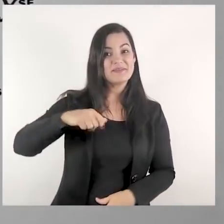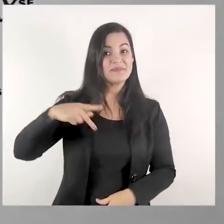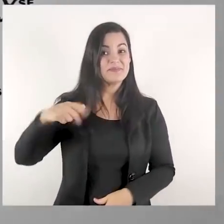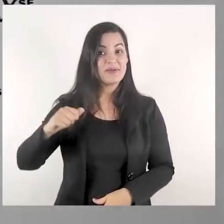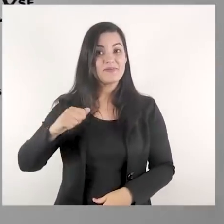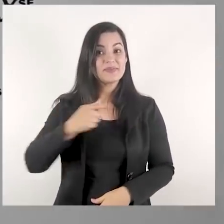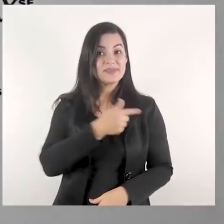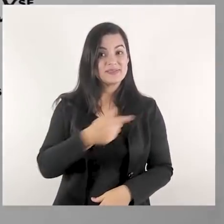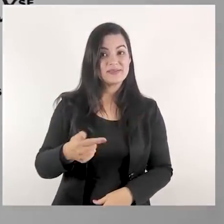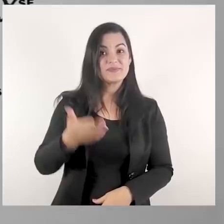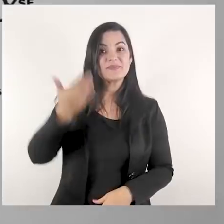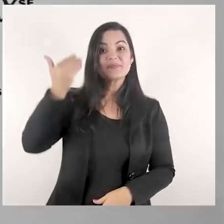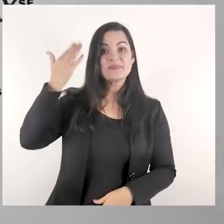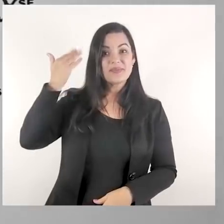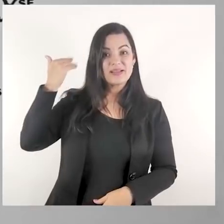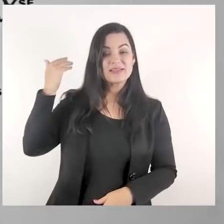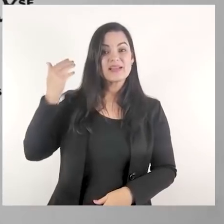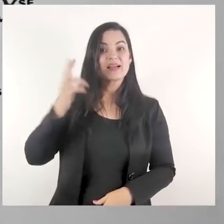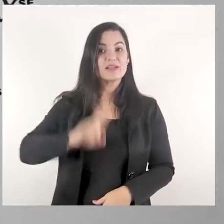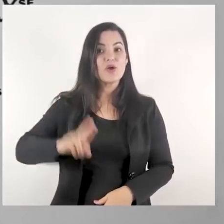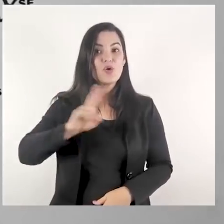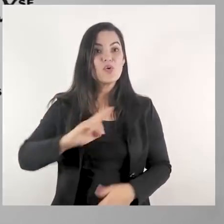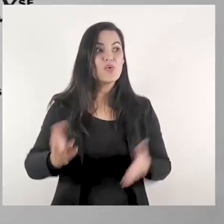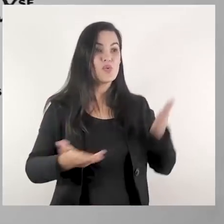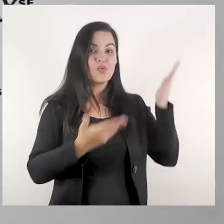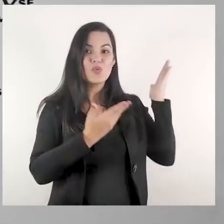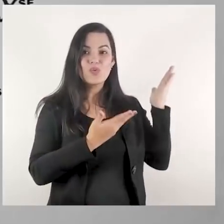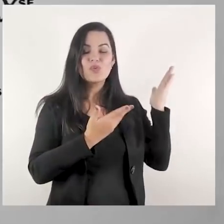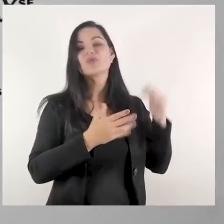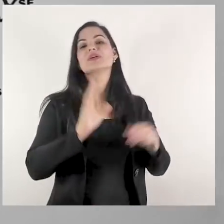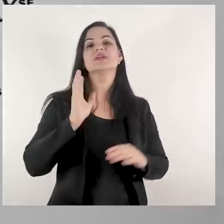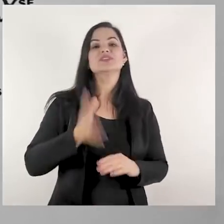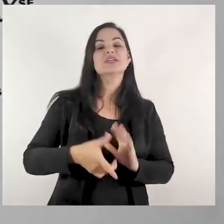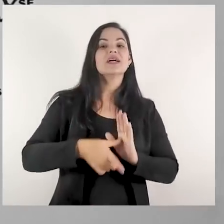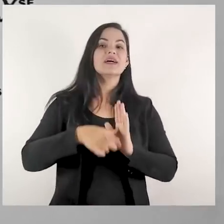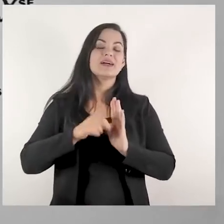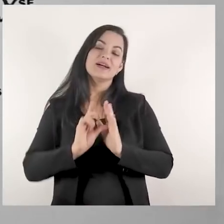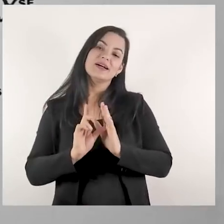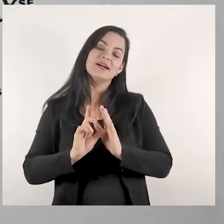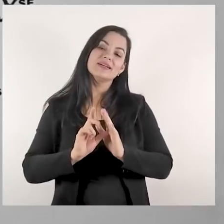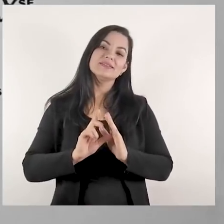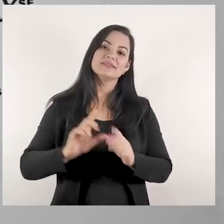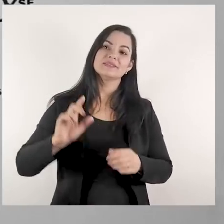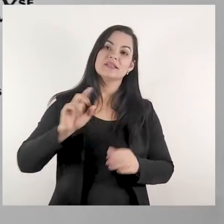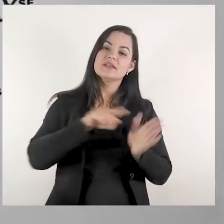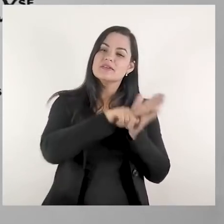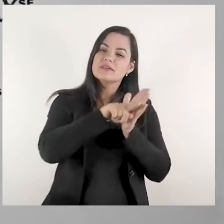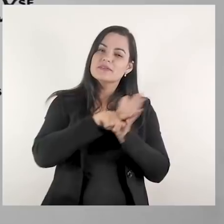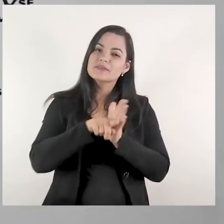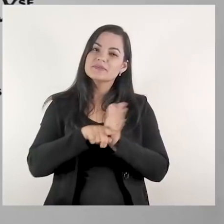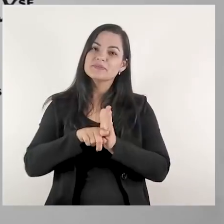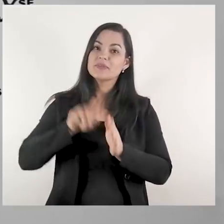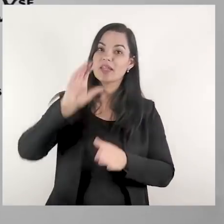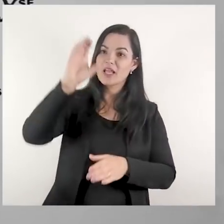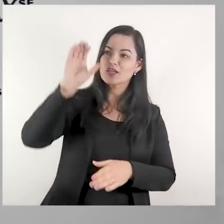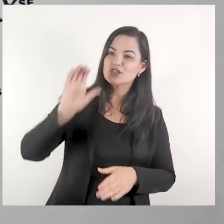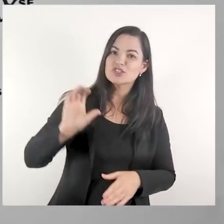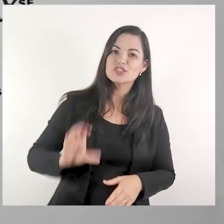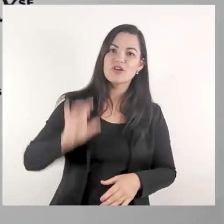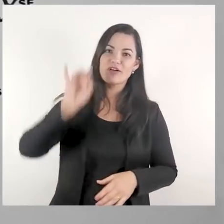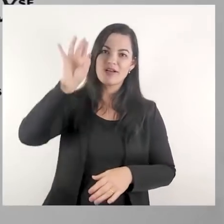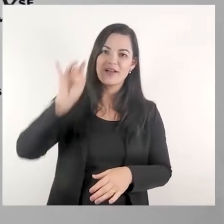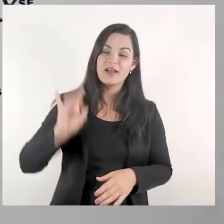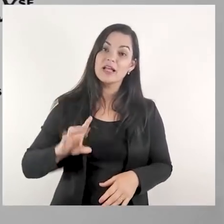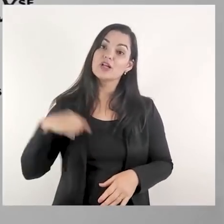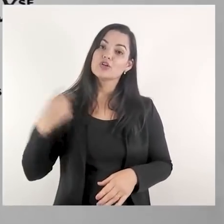para marcar as 3 regiões que nós já tínhamos investigado, tá bom? Que nós vamos completar ele